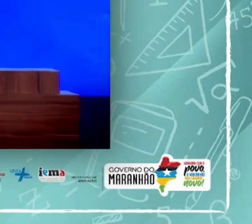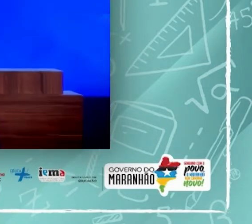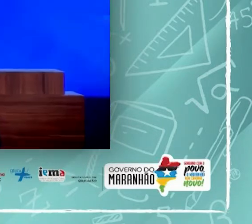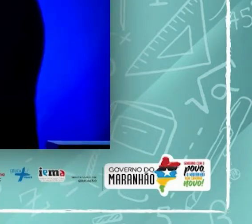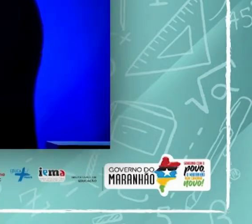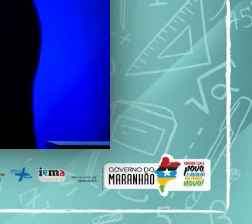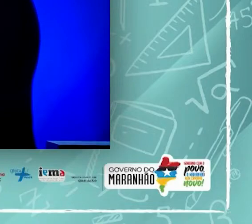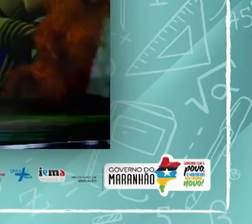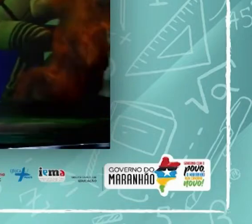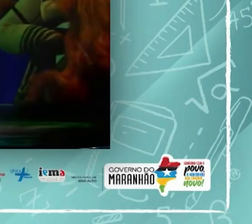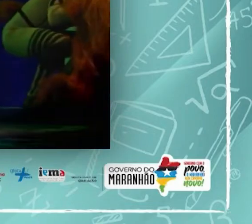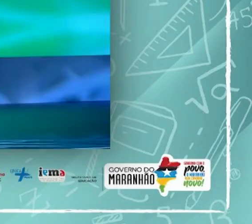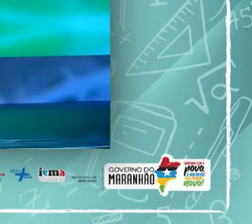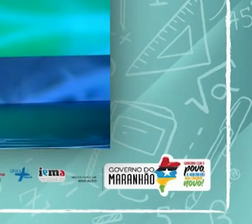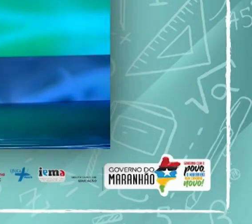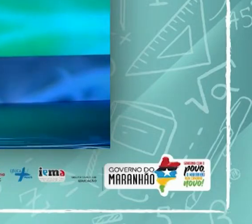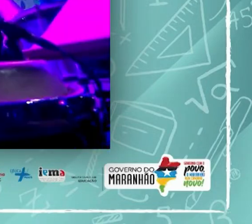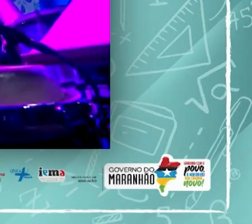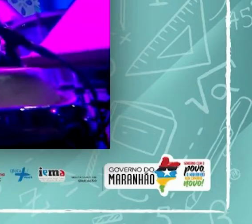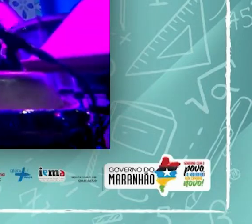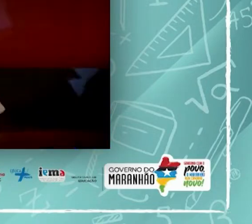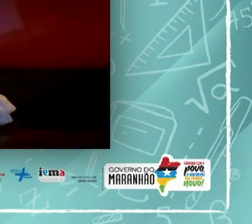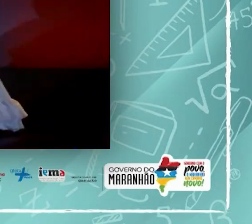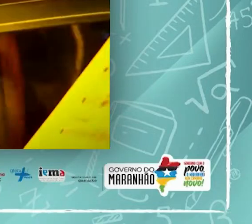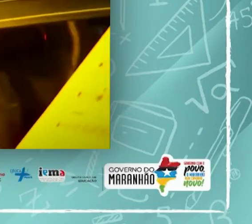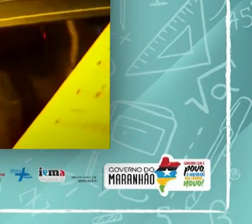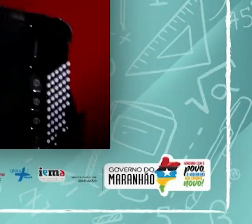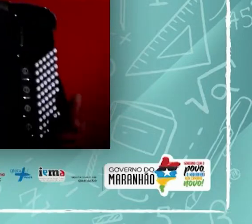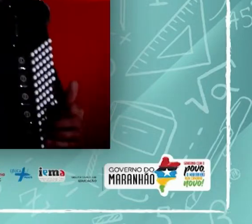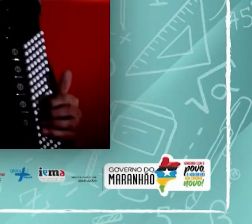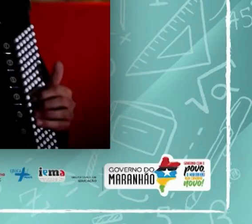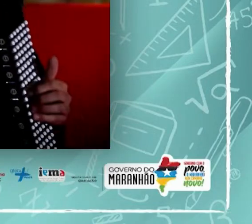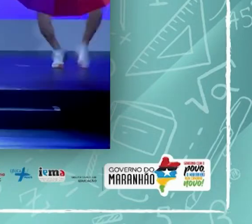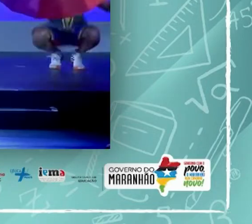E aí E aí